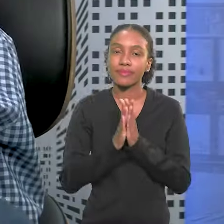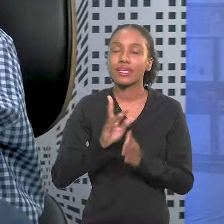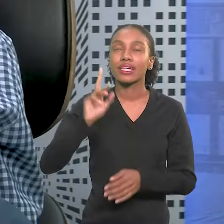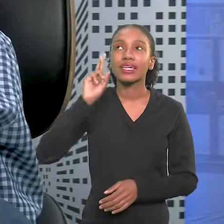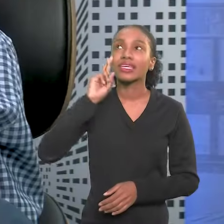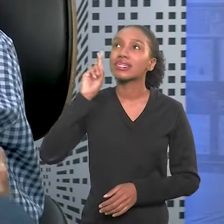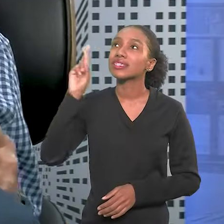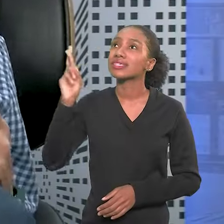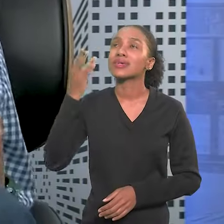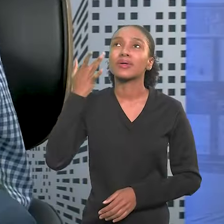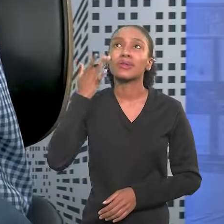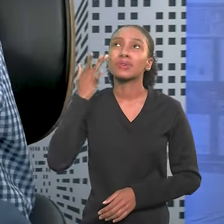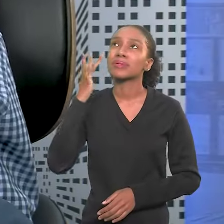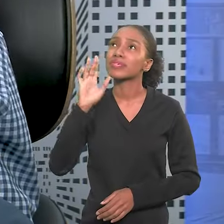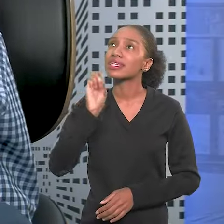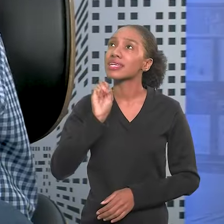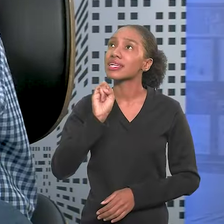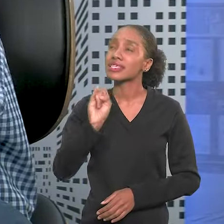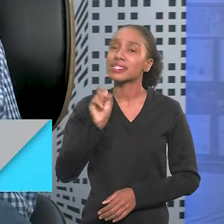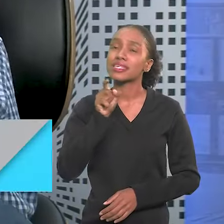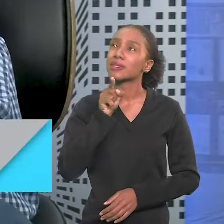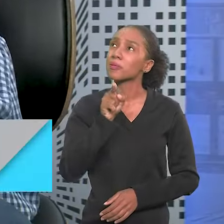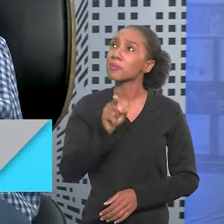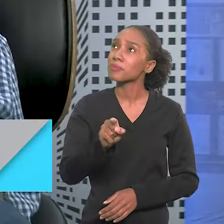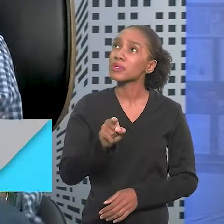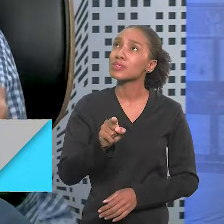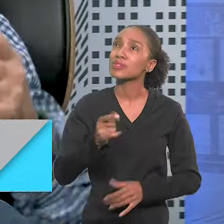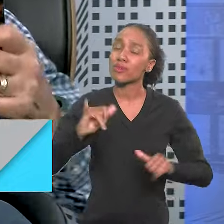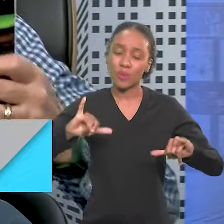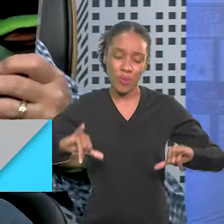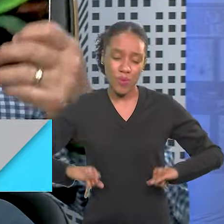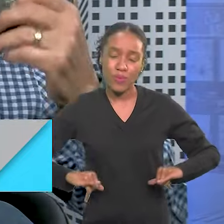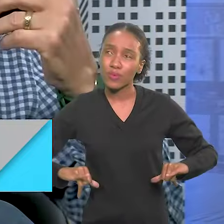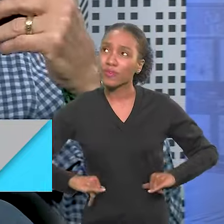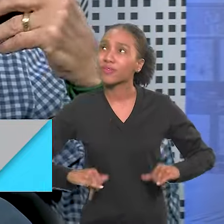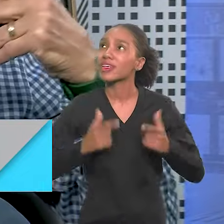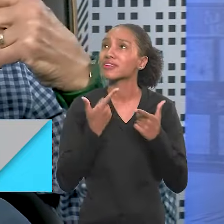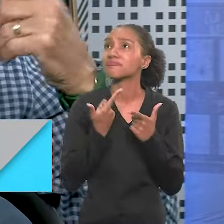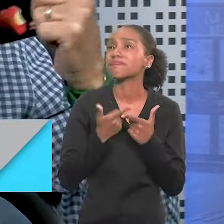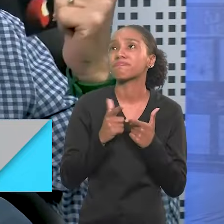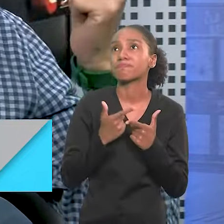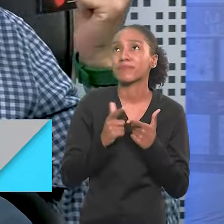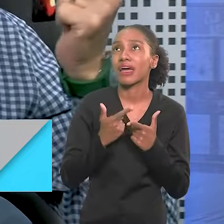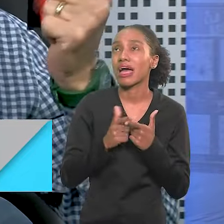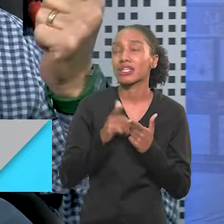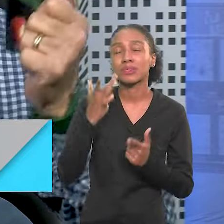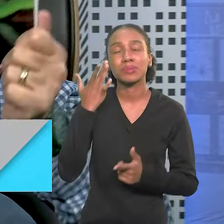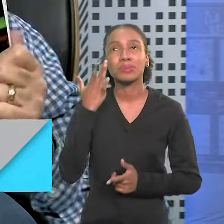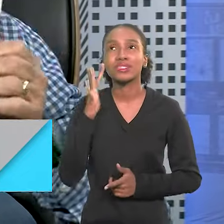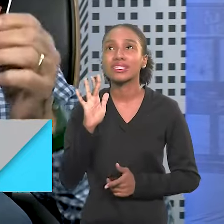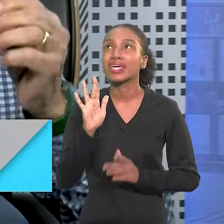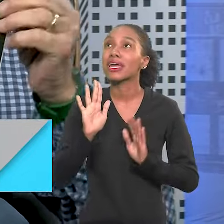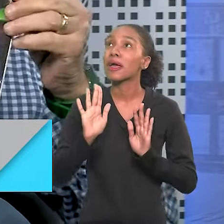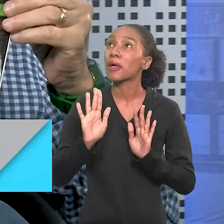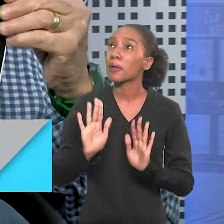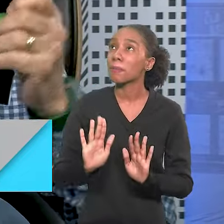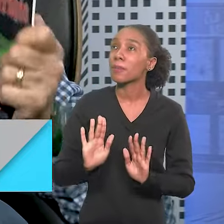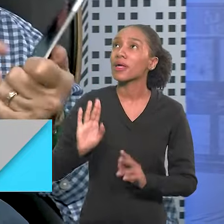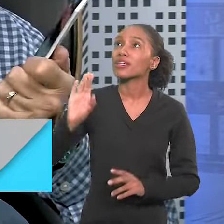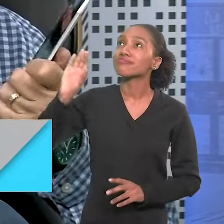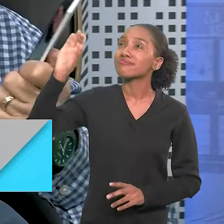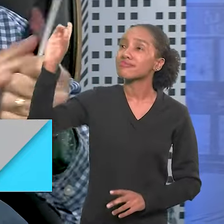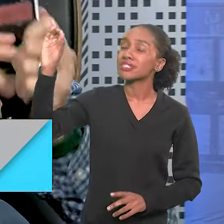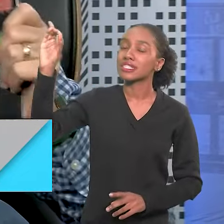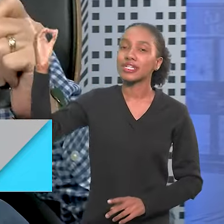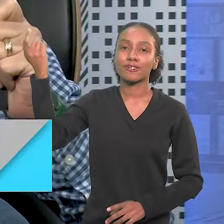o senhor eu não sei é sexta pessoa está passando por uma grande prova eu sei que o senhor pôs no